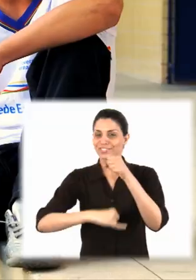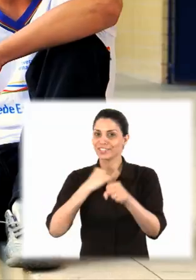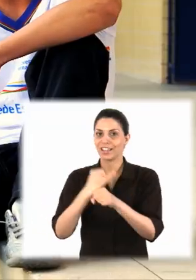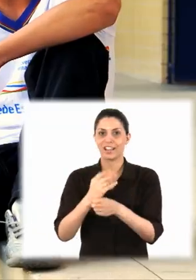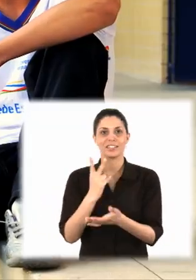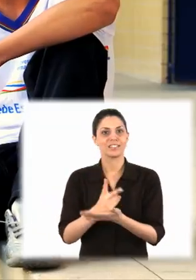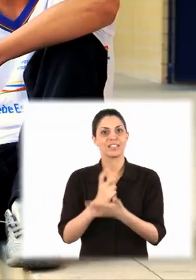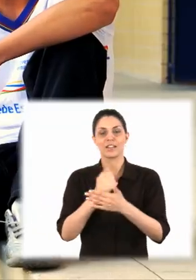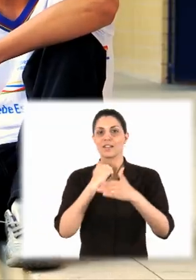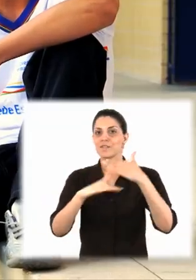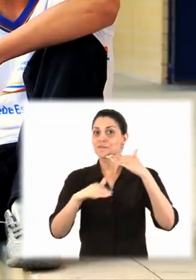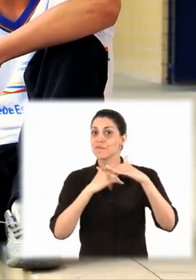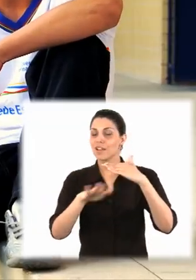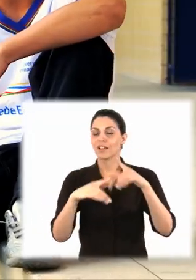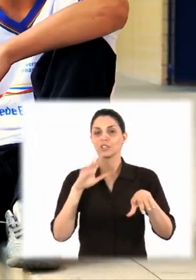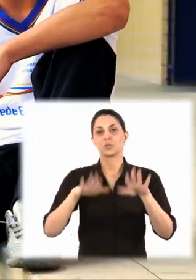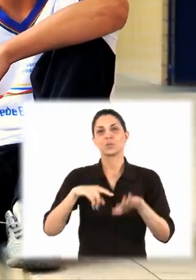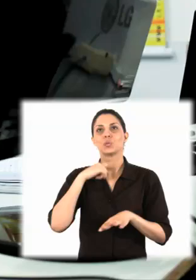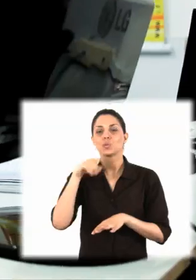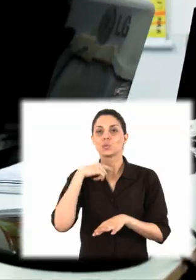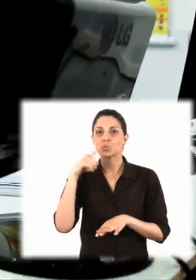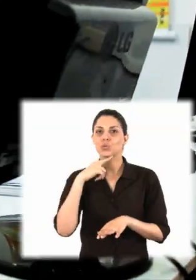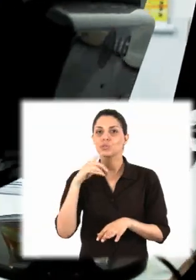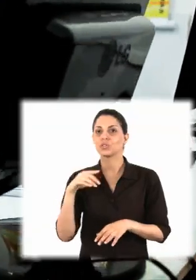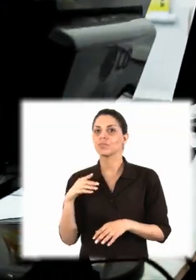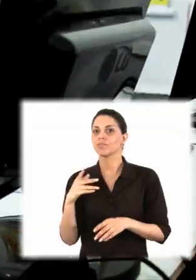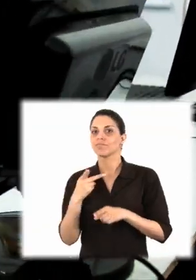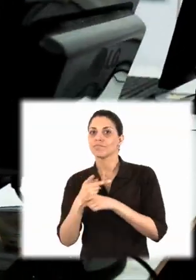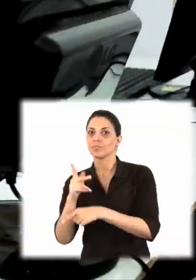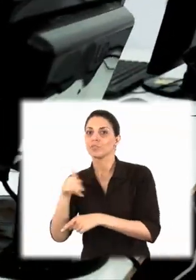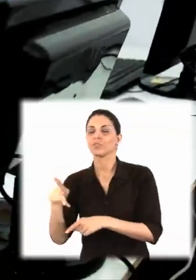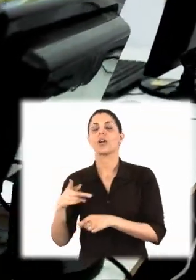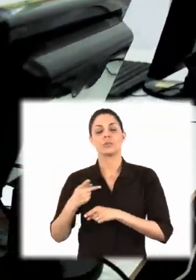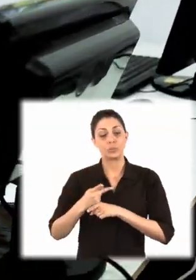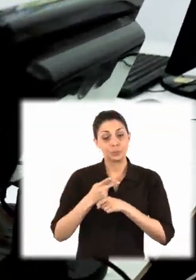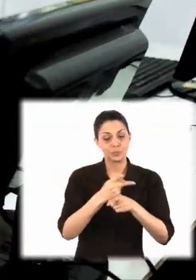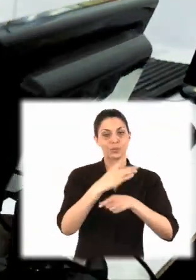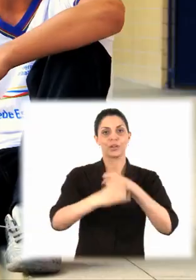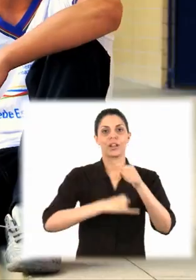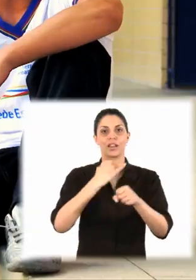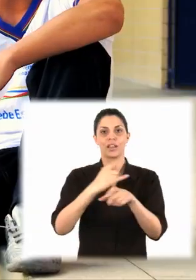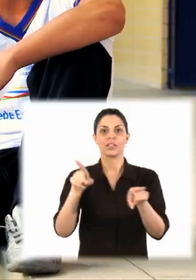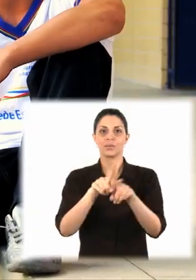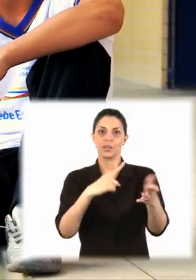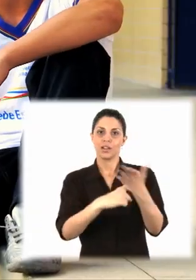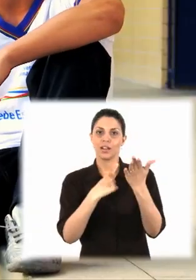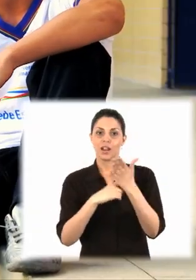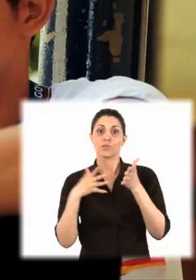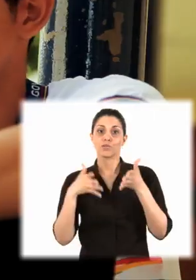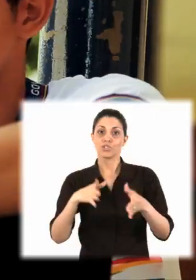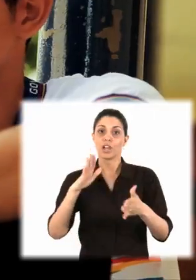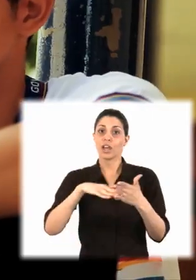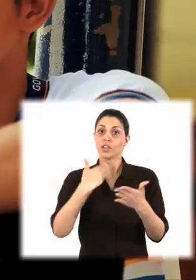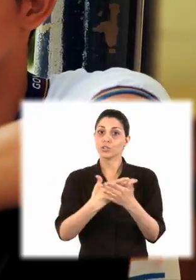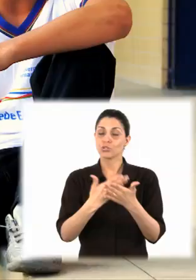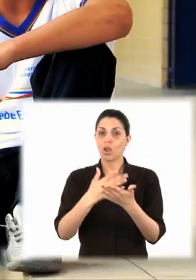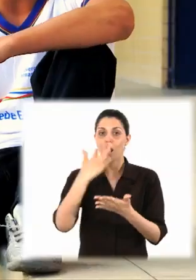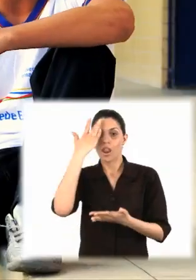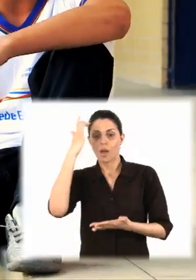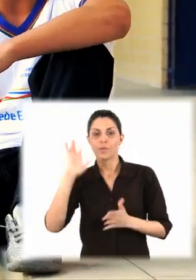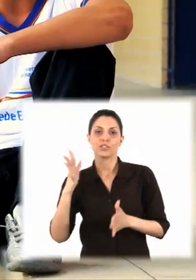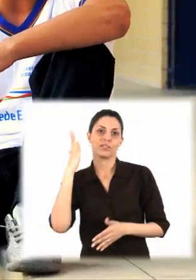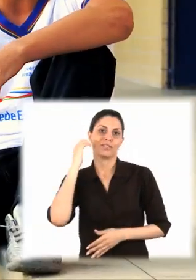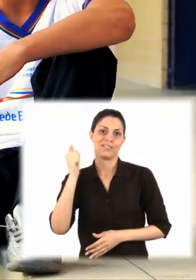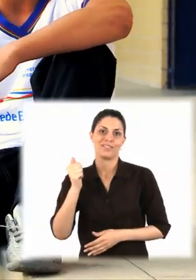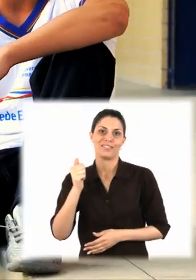ninguém. Quando tem aquelas dúvidas que não tem como tirar com o professor, sempre corre pra internet, pra quando eu chegar na escola no outro dia, ter o assunto em mão pra